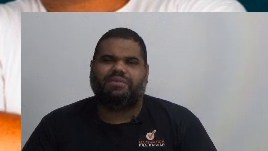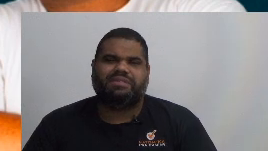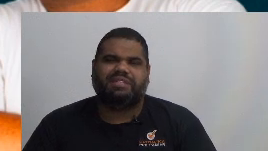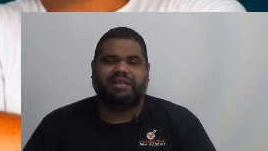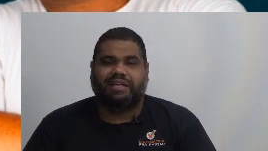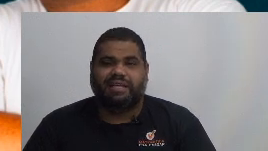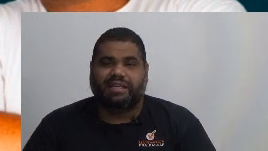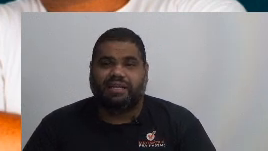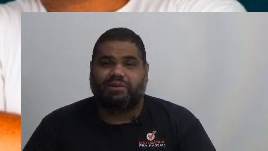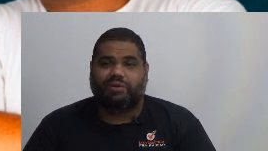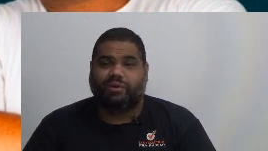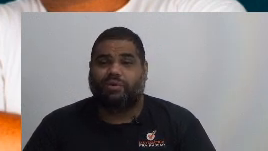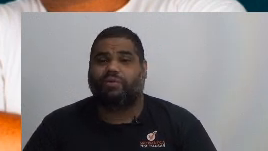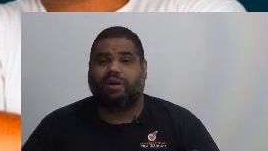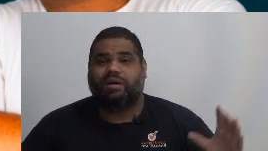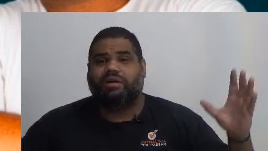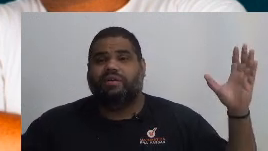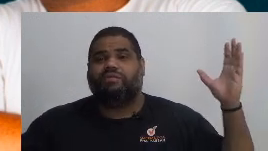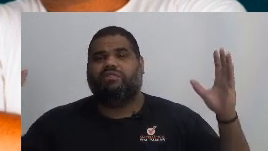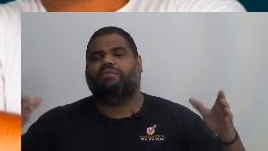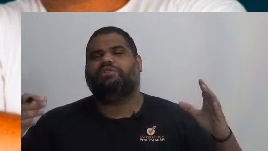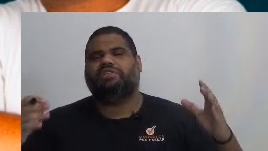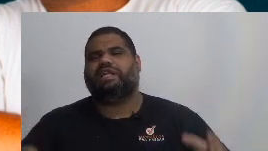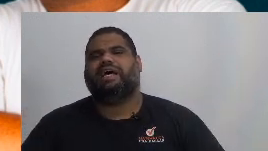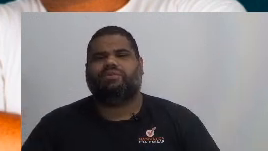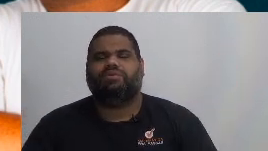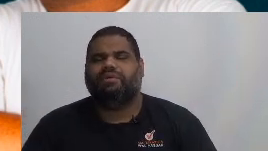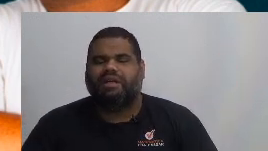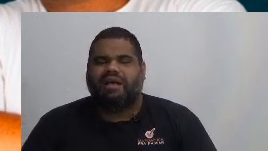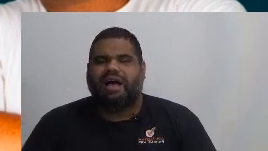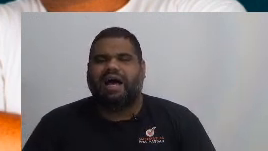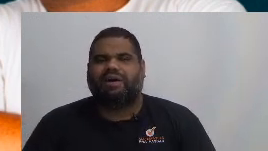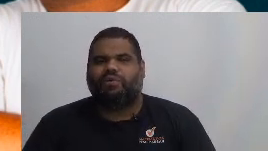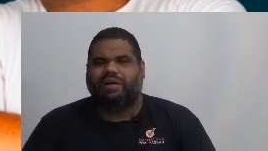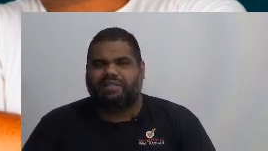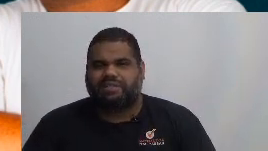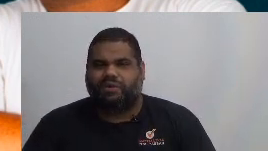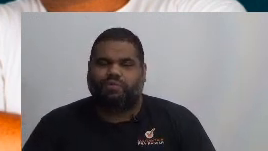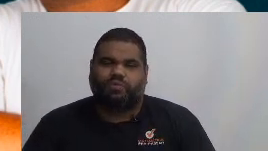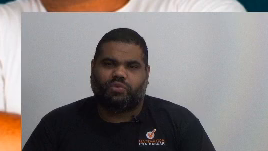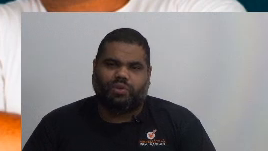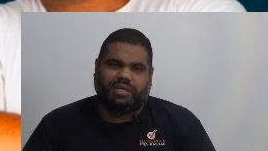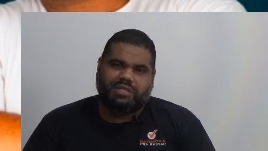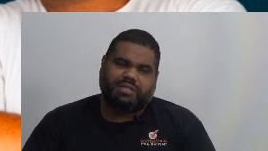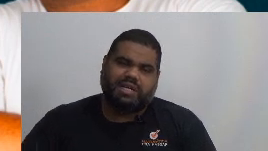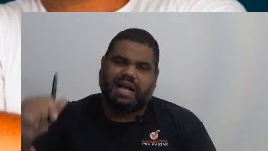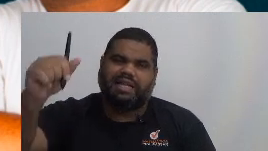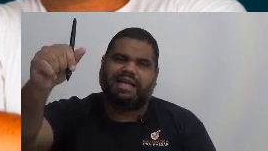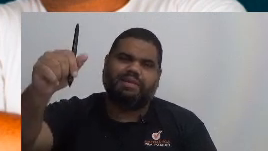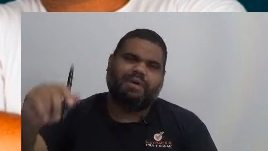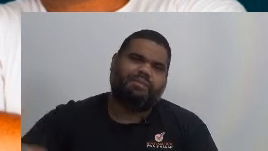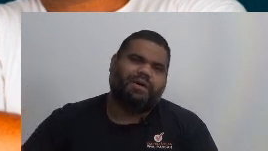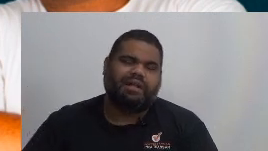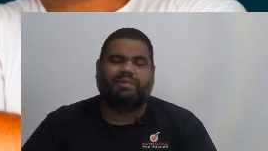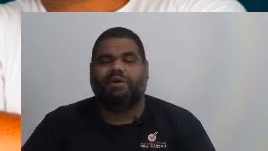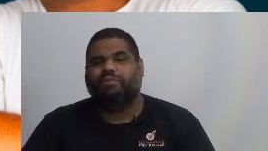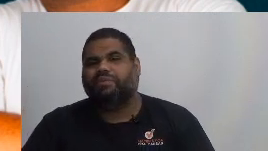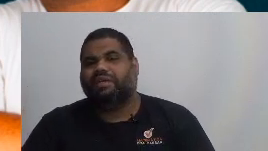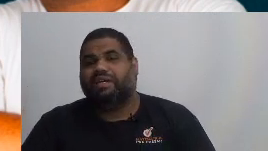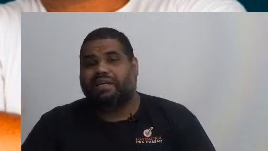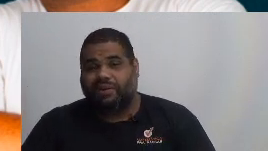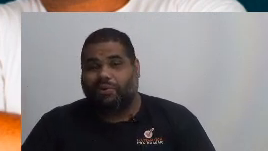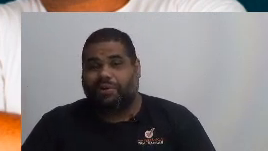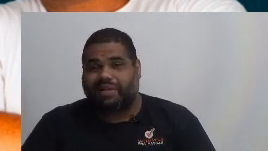lero lero, sem quiriquiri corococó, vamos direto a correção do quiz. Caneta e papel na